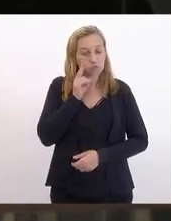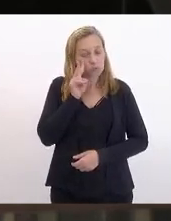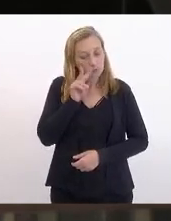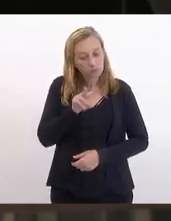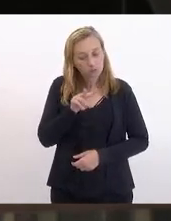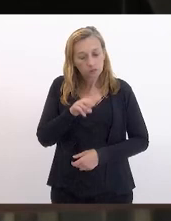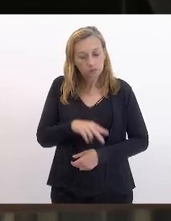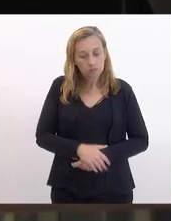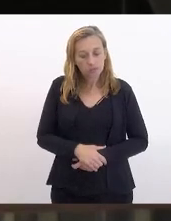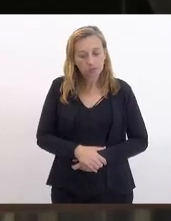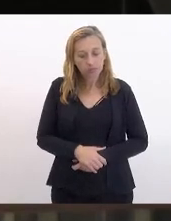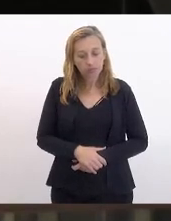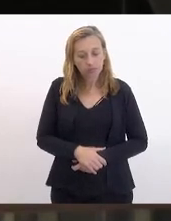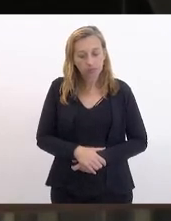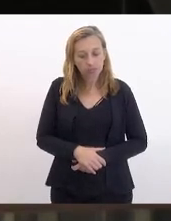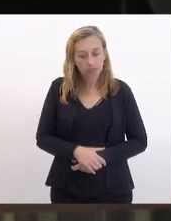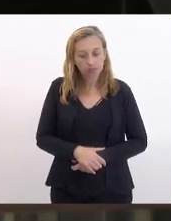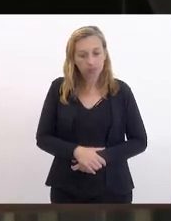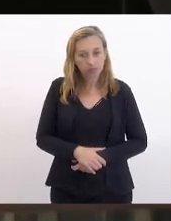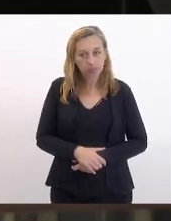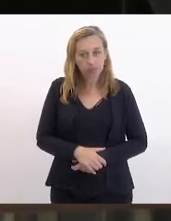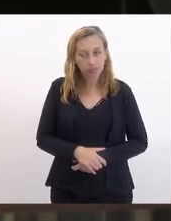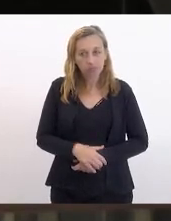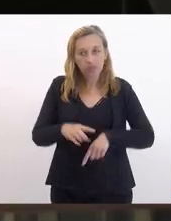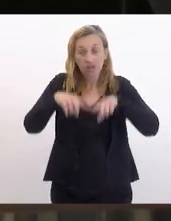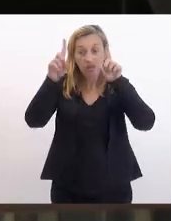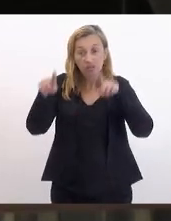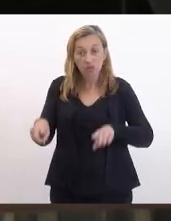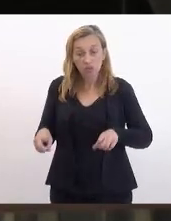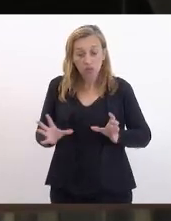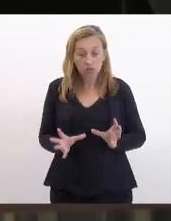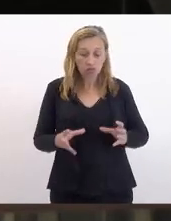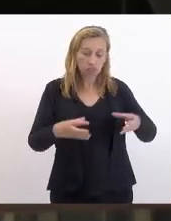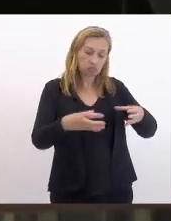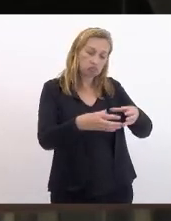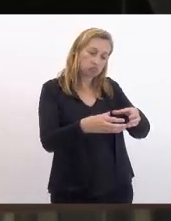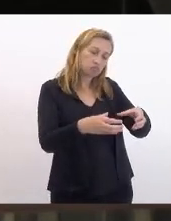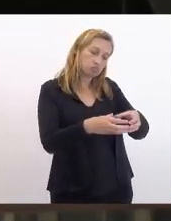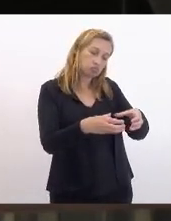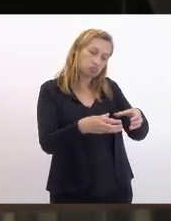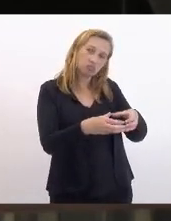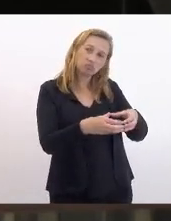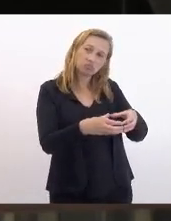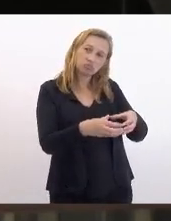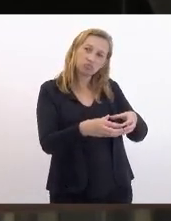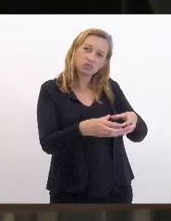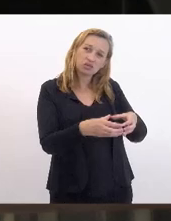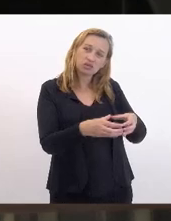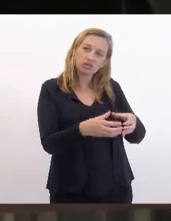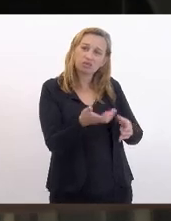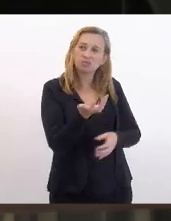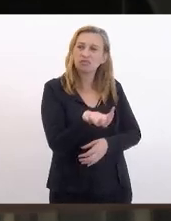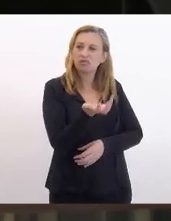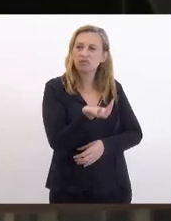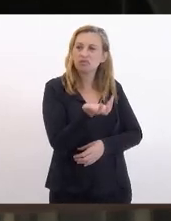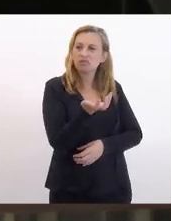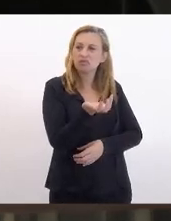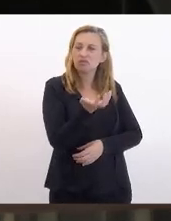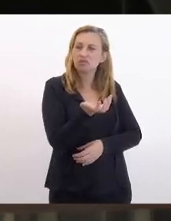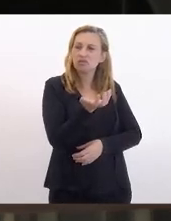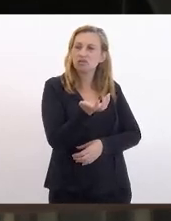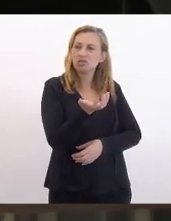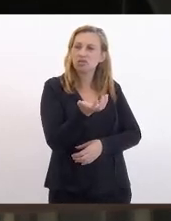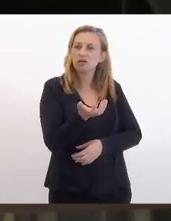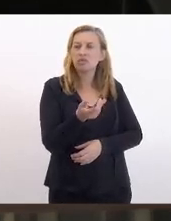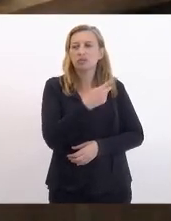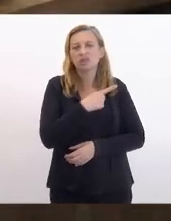vejo parte desse servidores nenhum grupo tô fazendo vaquinha nosso